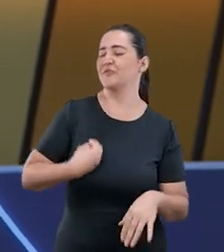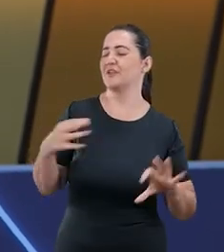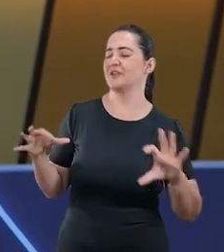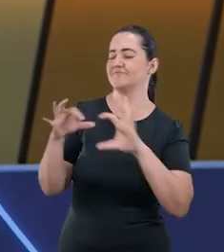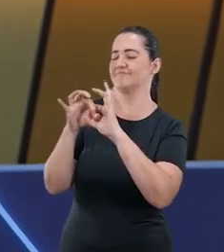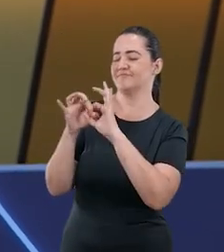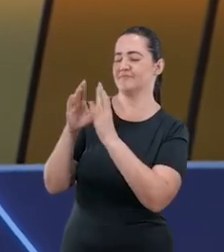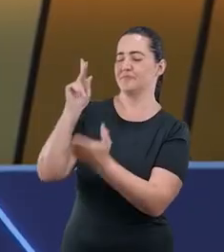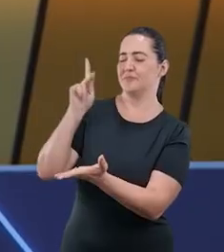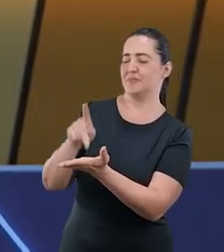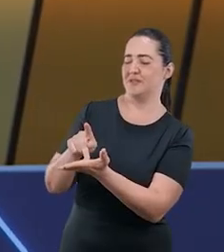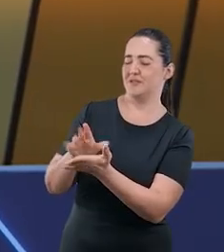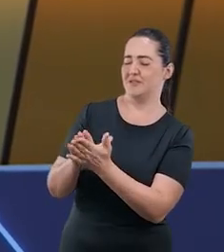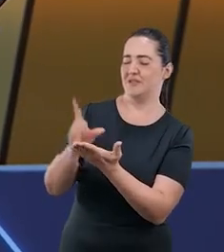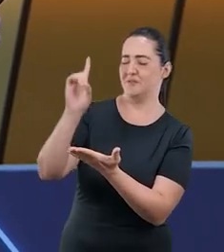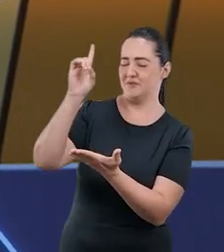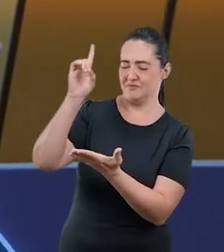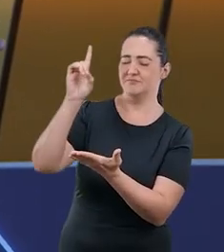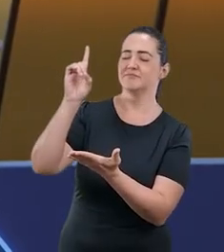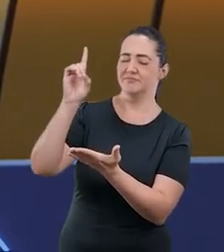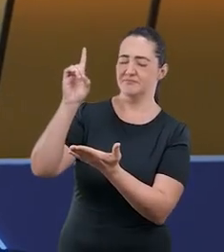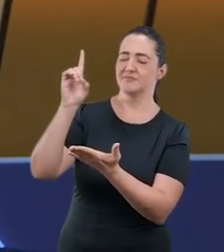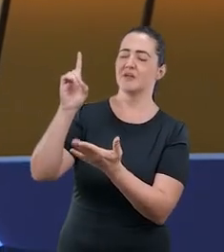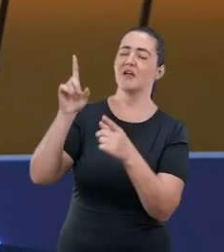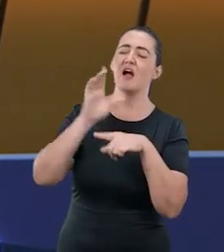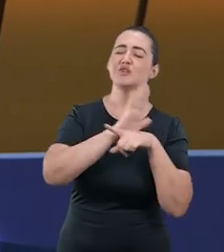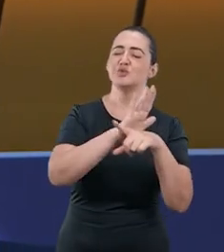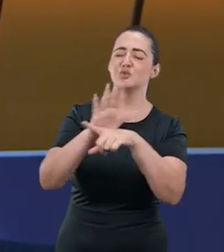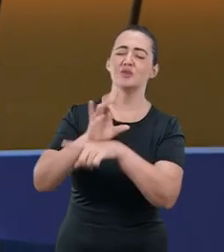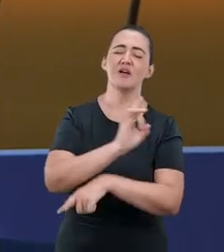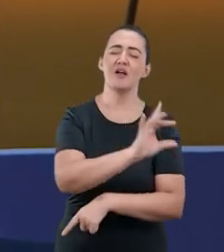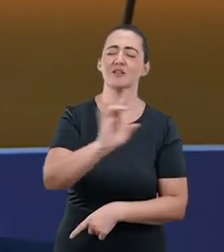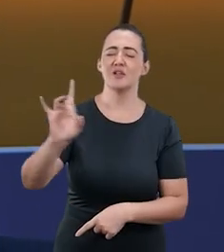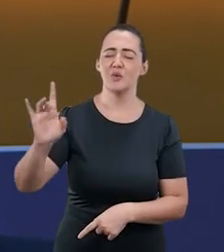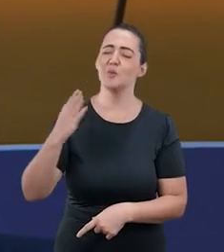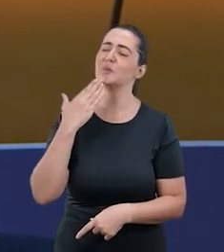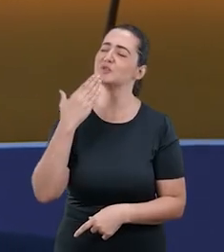a revelação. Alcança, Pai, cada um de nós nesse momento